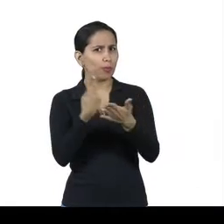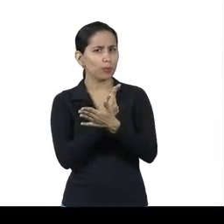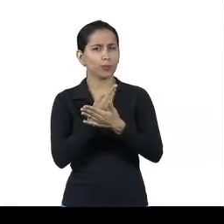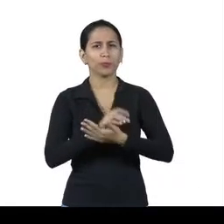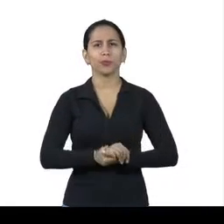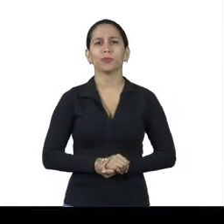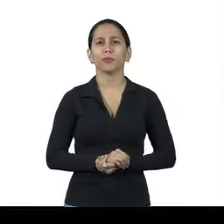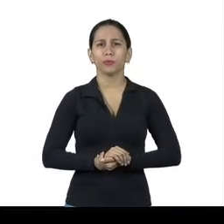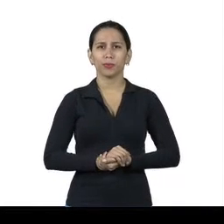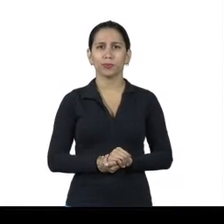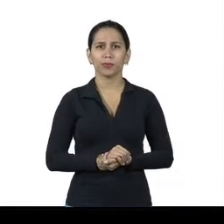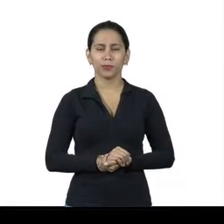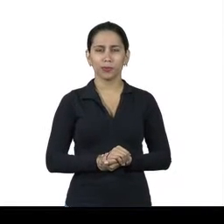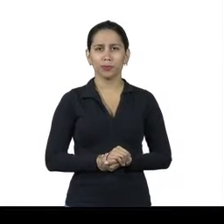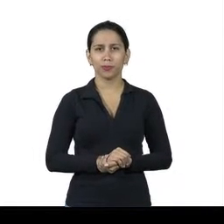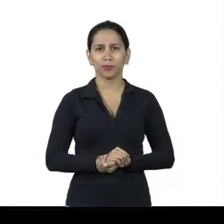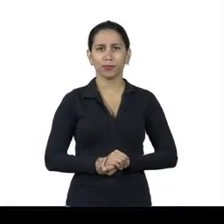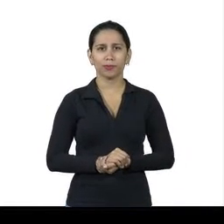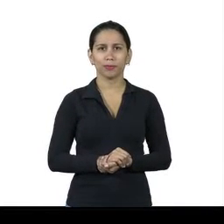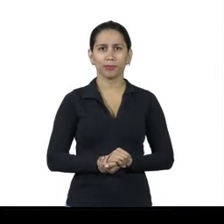isso?